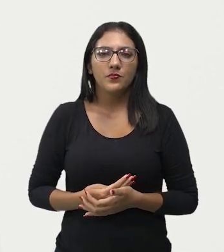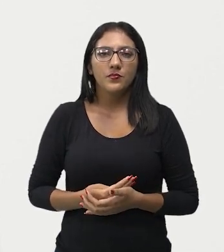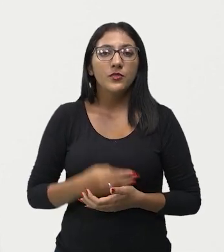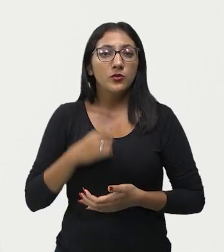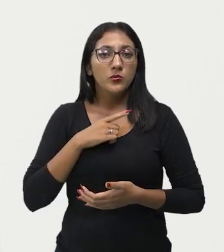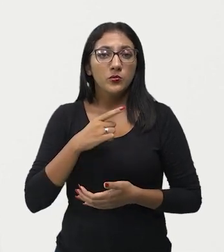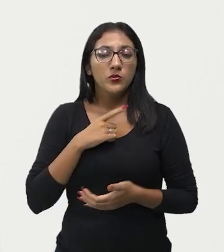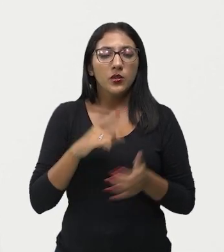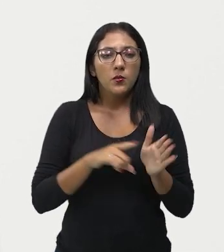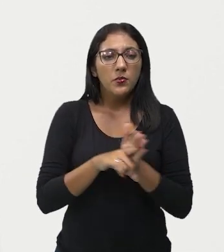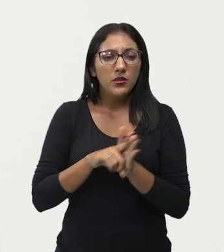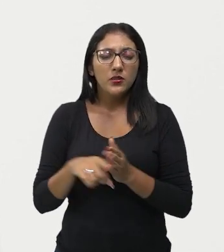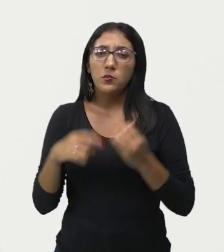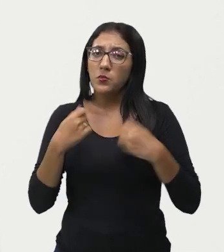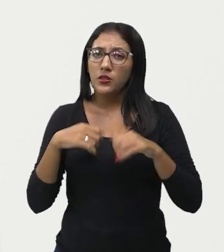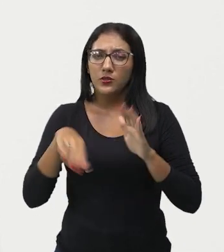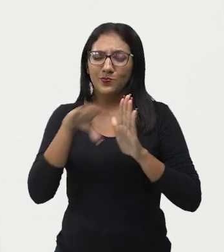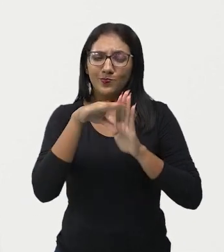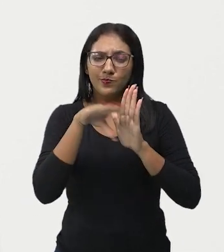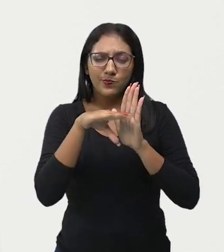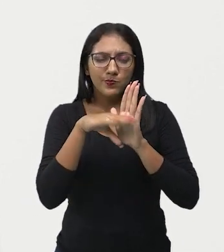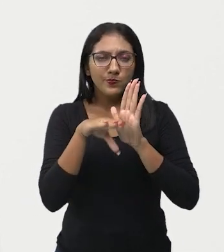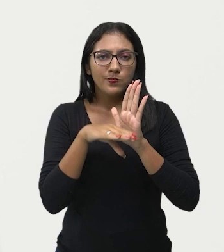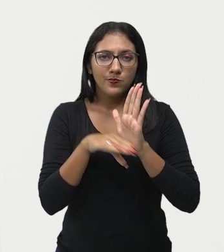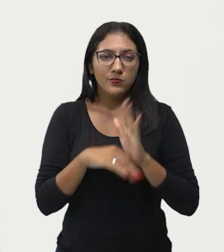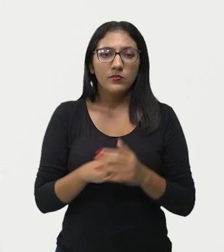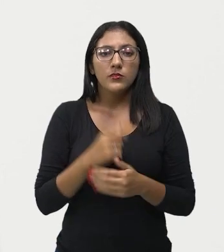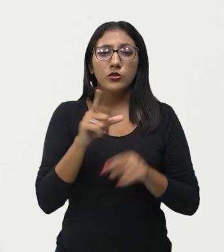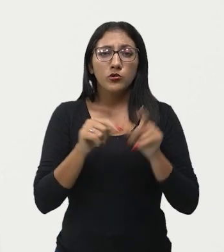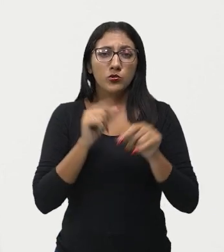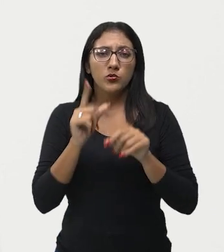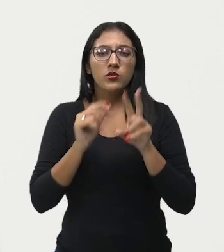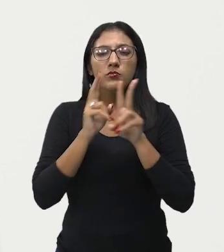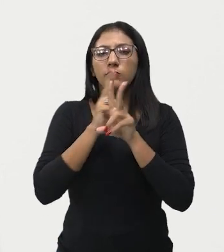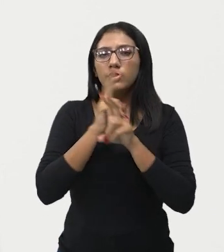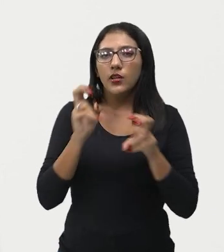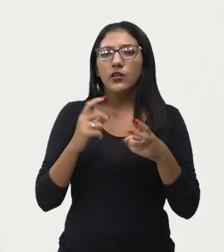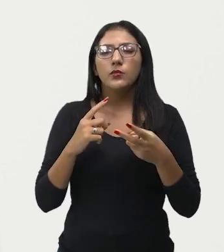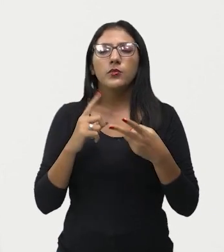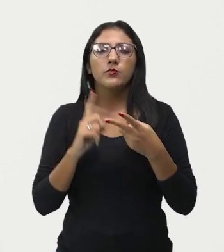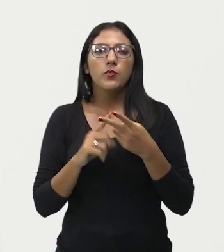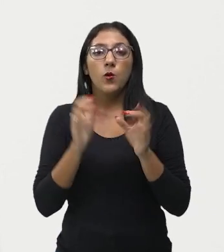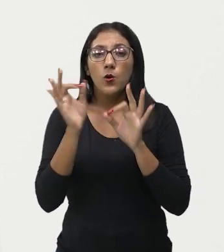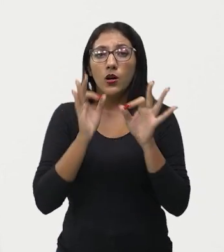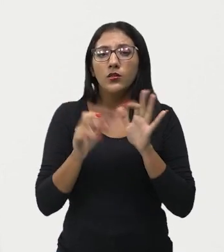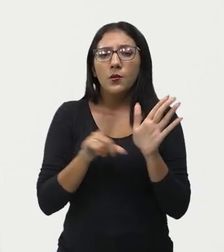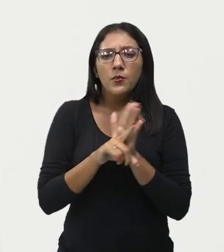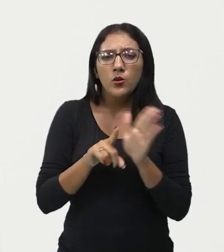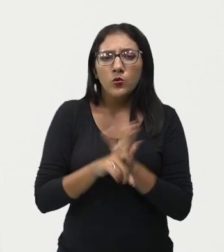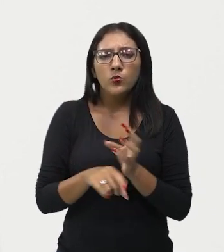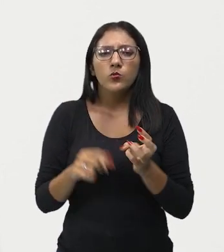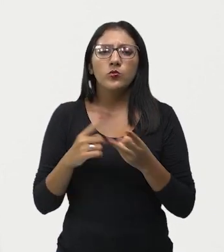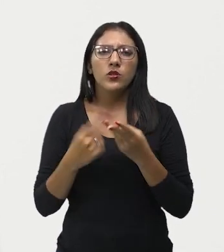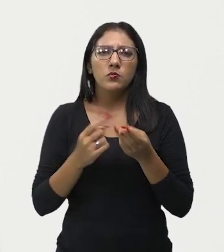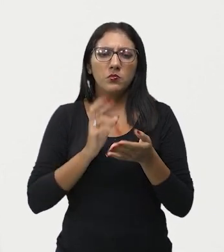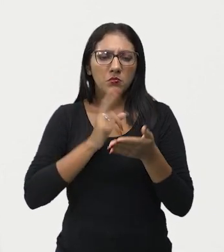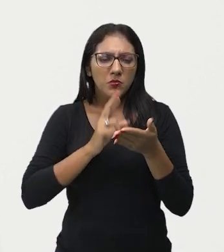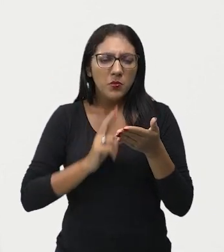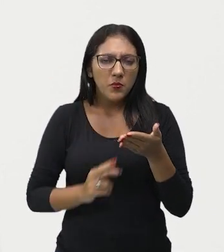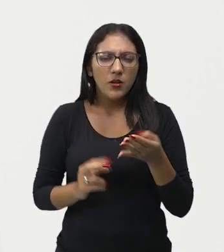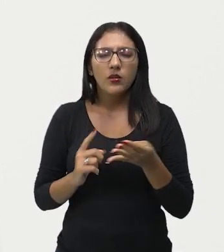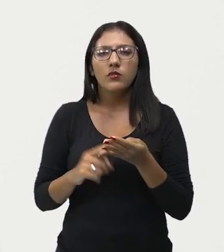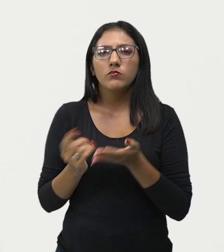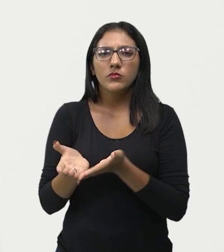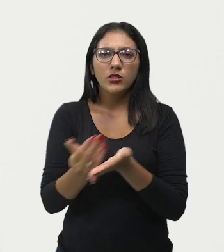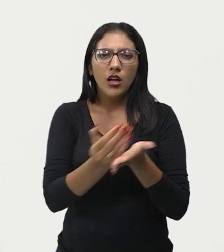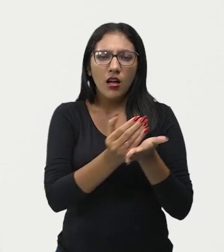pesquisa, precisamos seguir algumas etapas. Escolher o tema, elaborar perguntas, aplicar os questionários, coletar